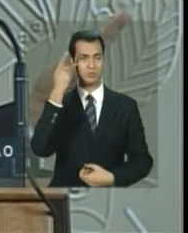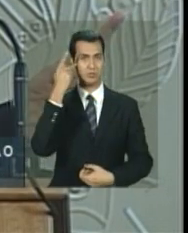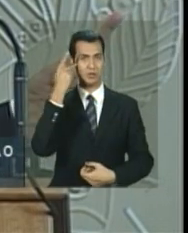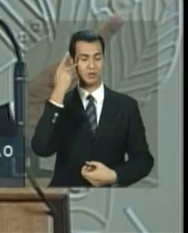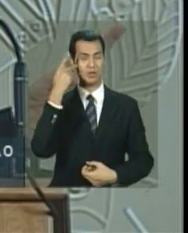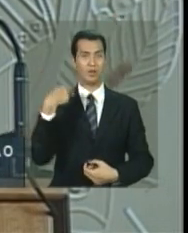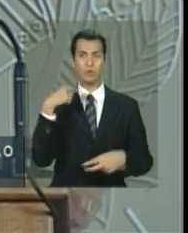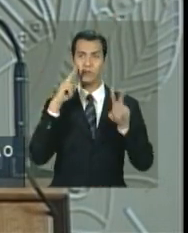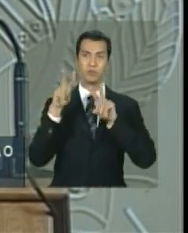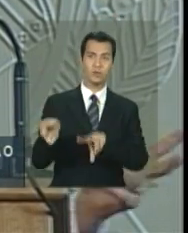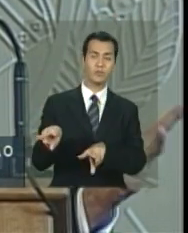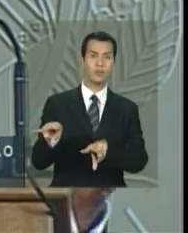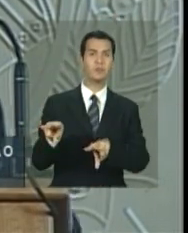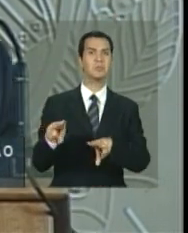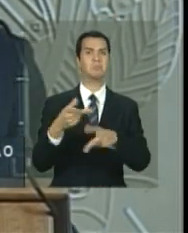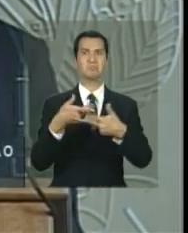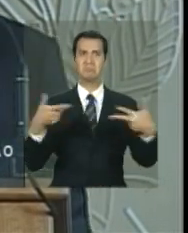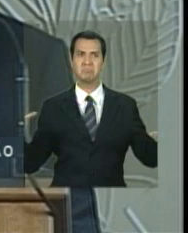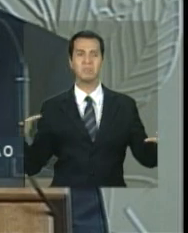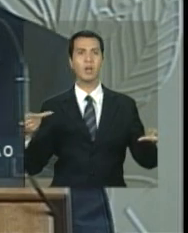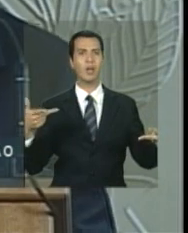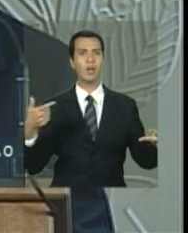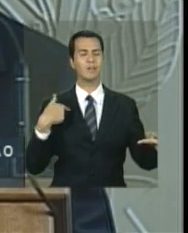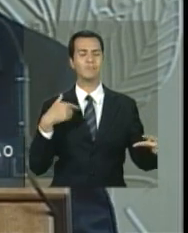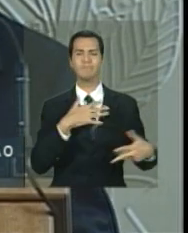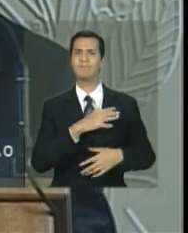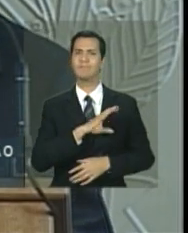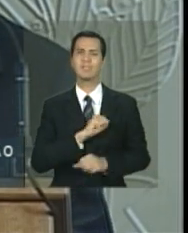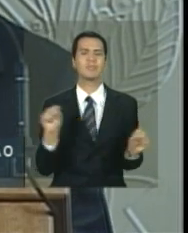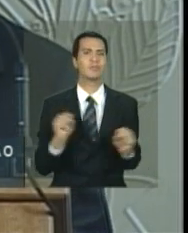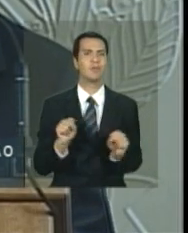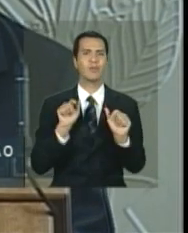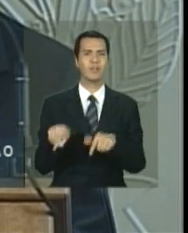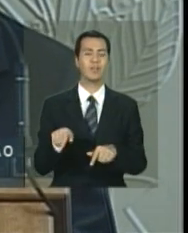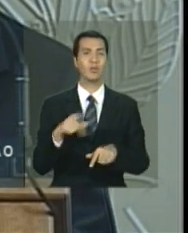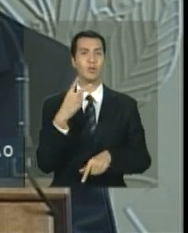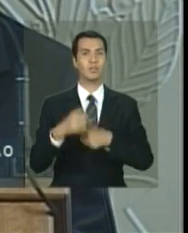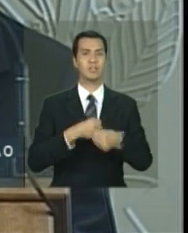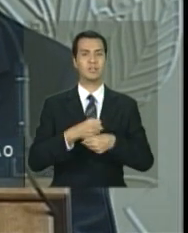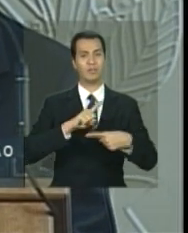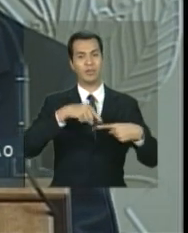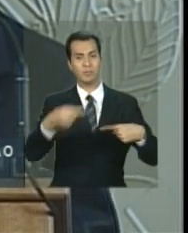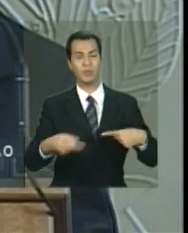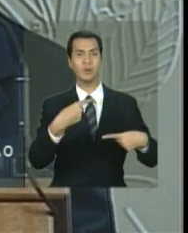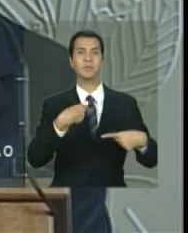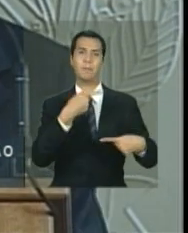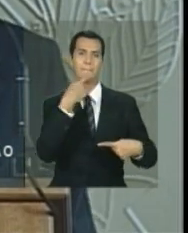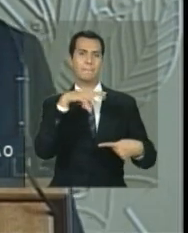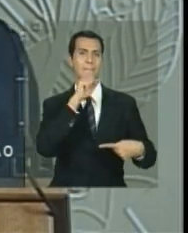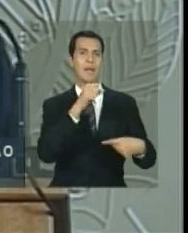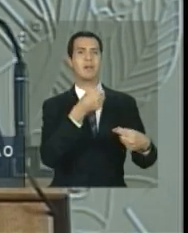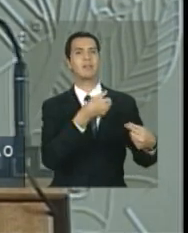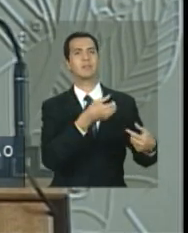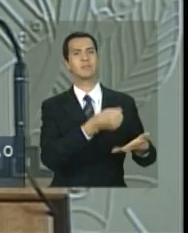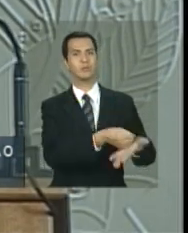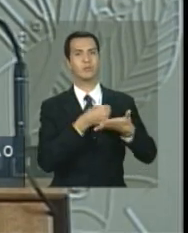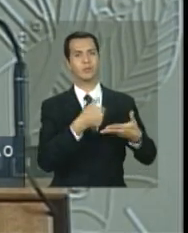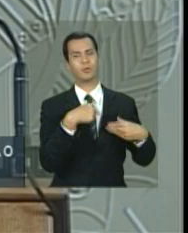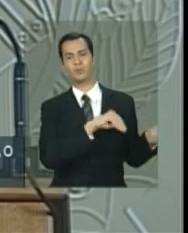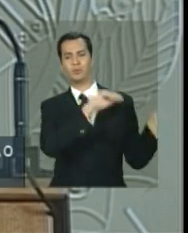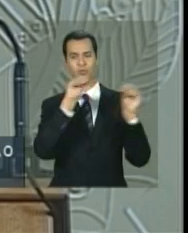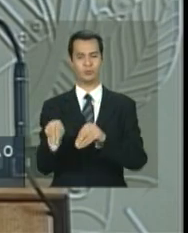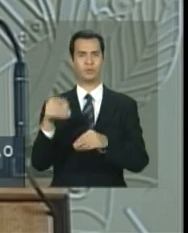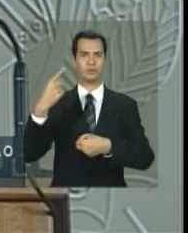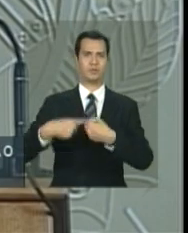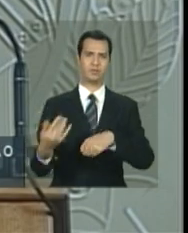para São Paulo. Tanto que, 2 anos depois, meu pai me mandou aqui para fazer o curso colegial. Talvez, prefeito Kassab,